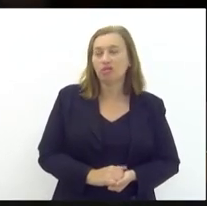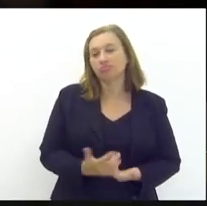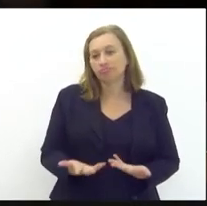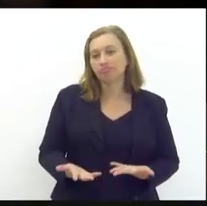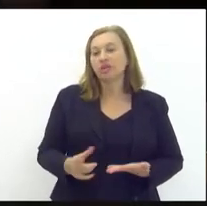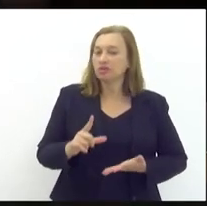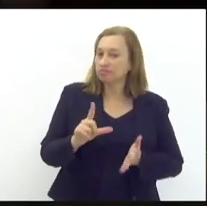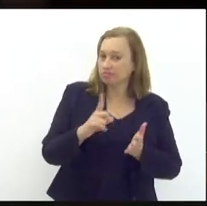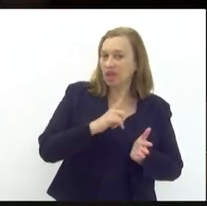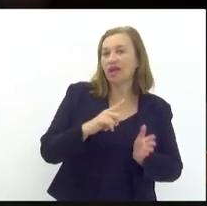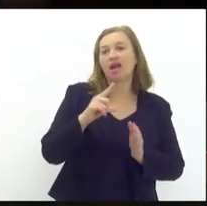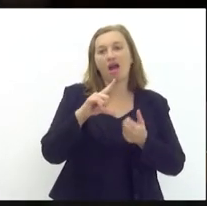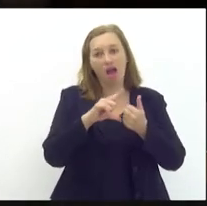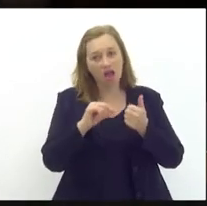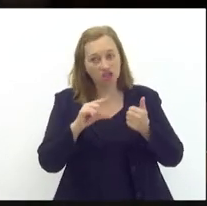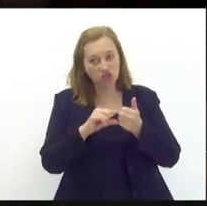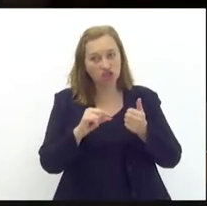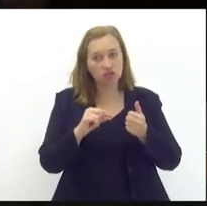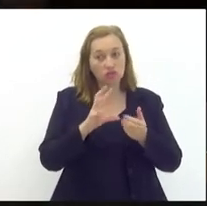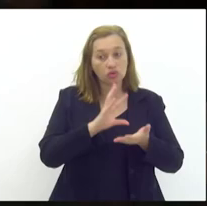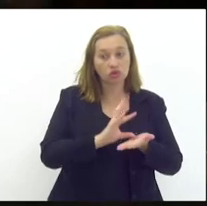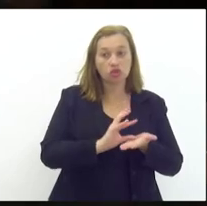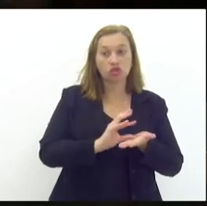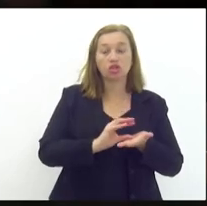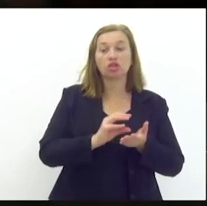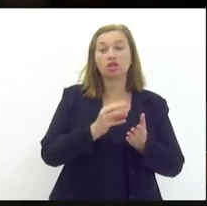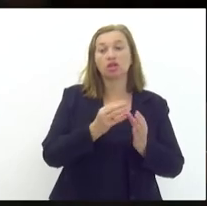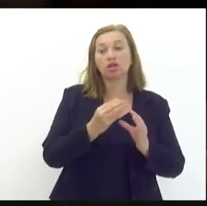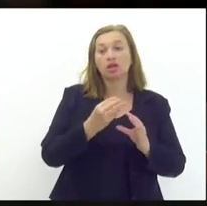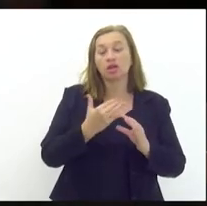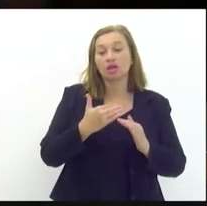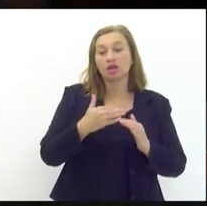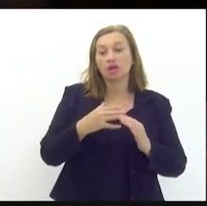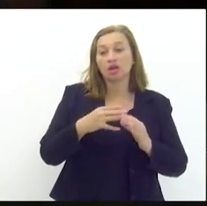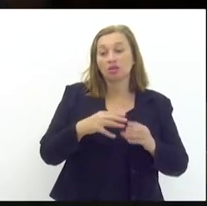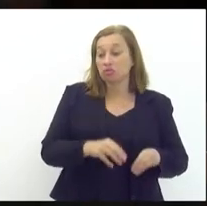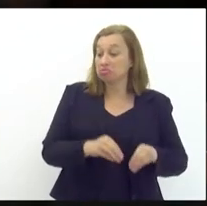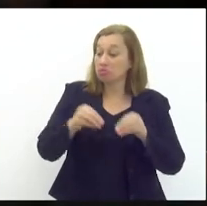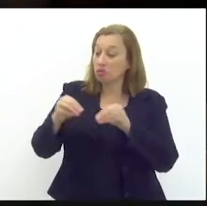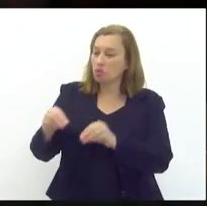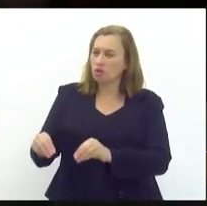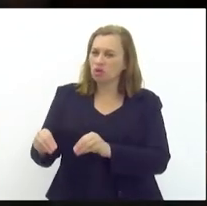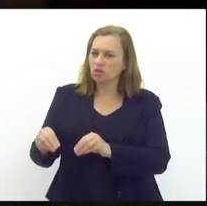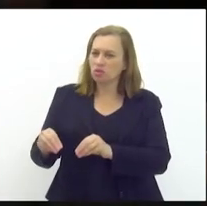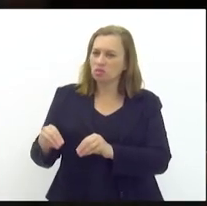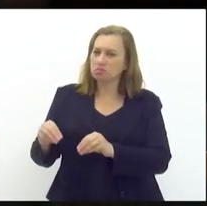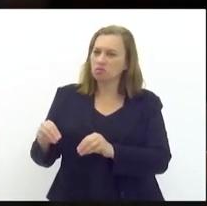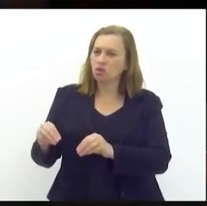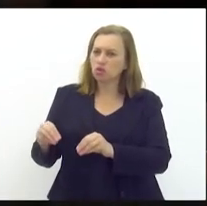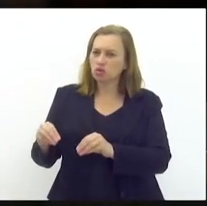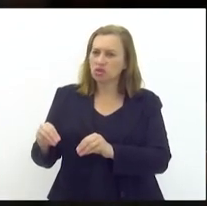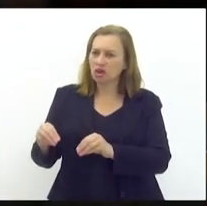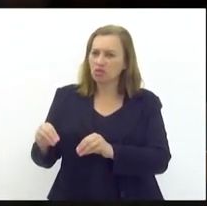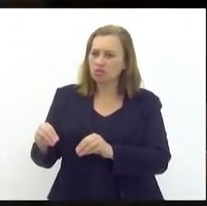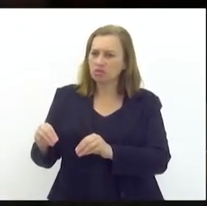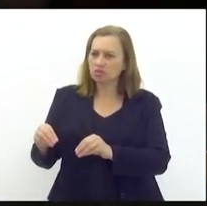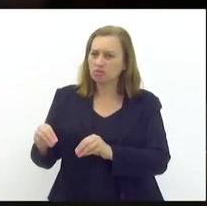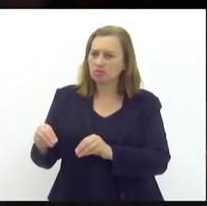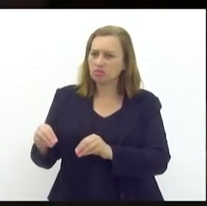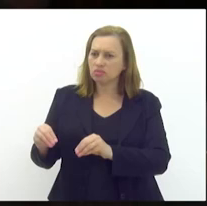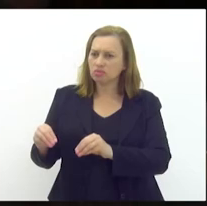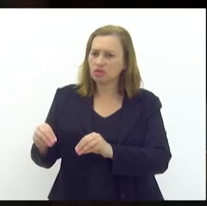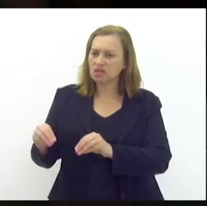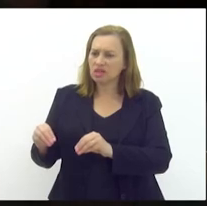artigos que foram para construção e tem artigos que foram para dct por favor volta a transparência no artigo